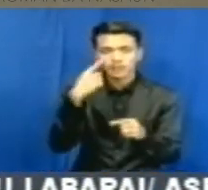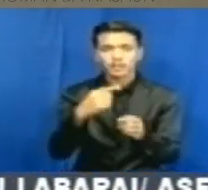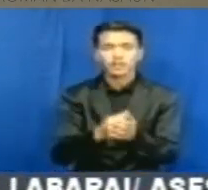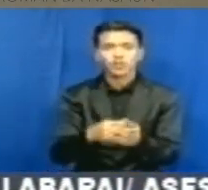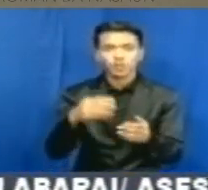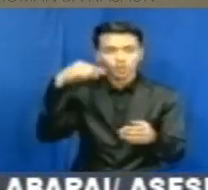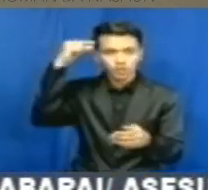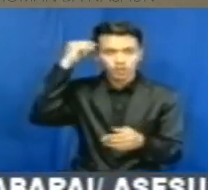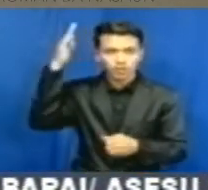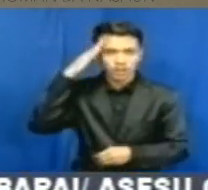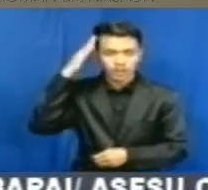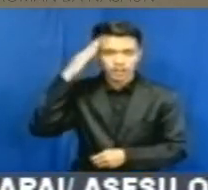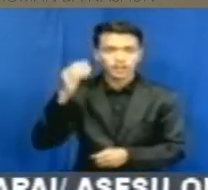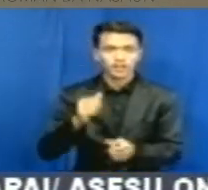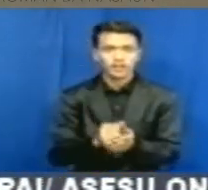hatene,